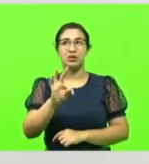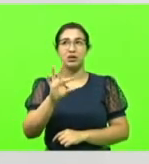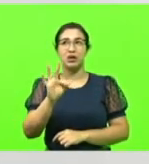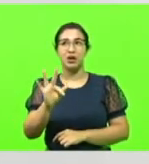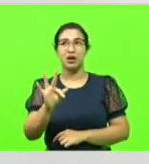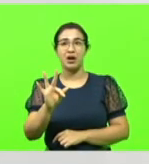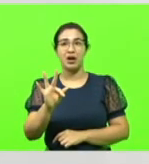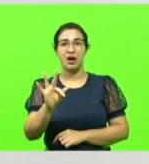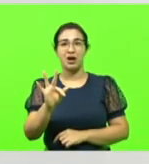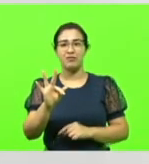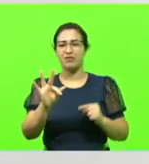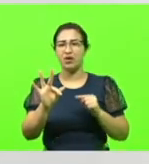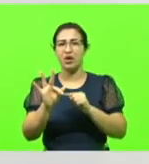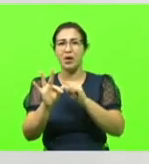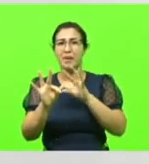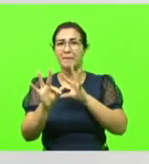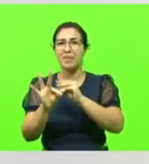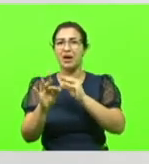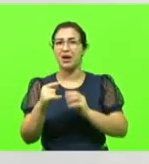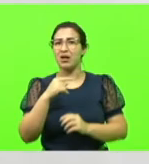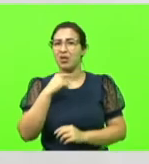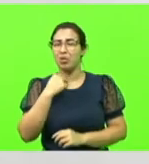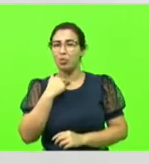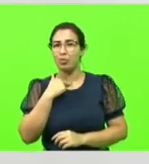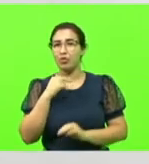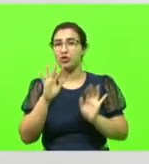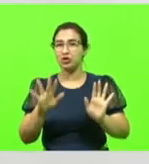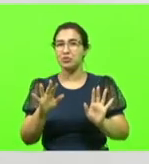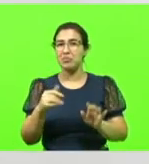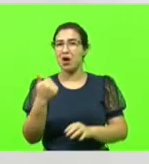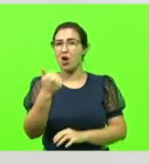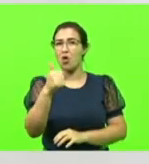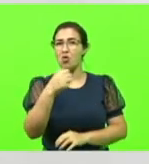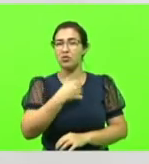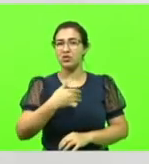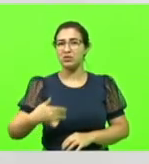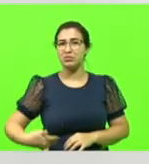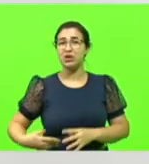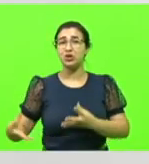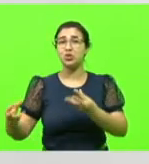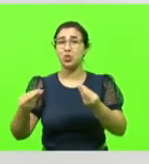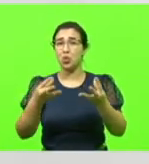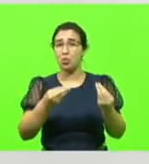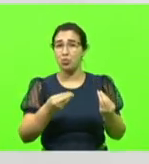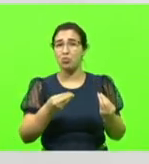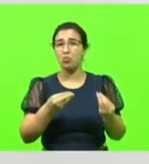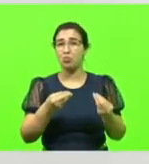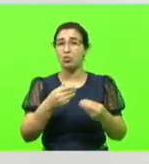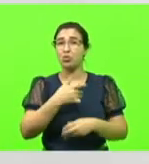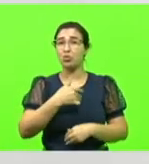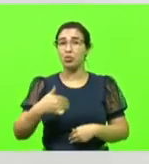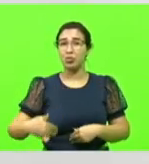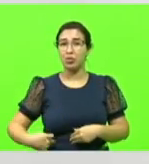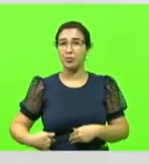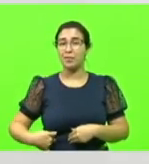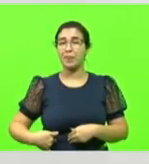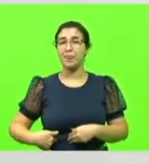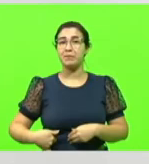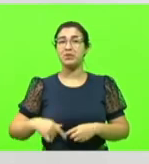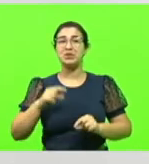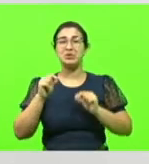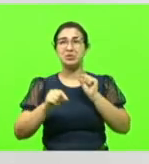dá para tocar, mas vê como ele é feito de 11 ministros, tem lá uma grande maioria de ministros, que são